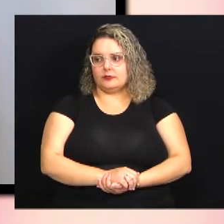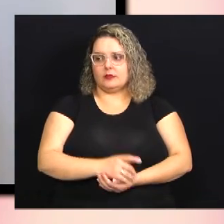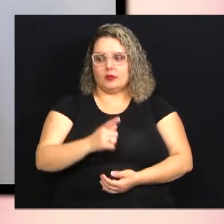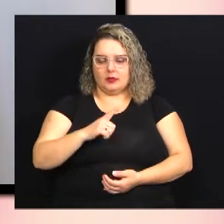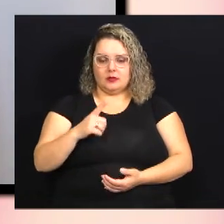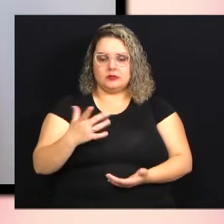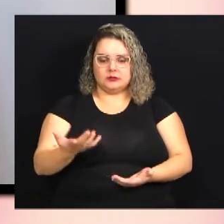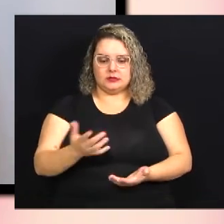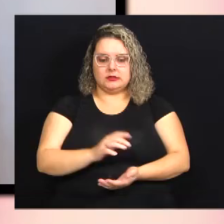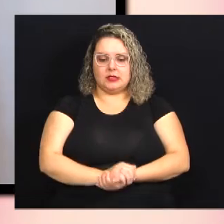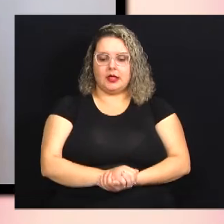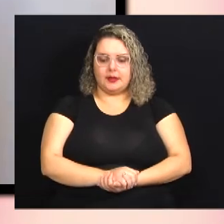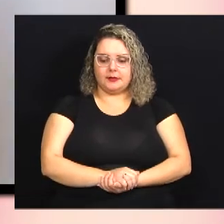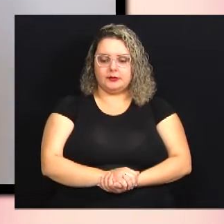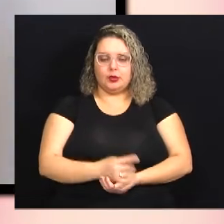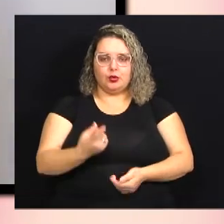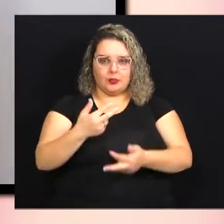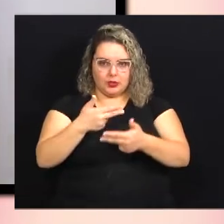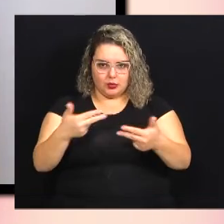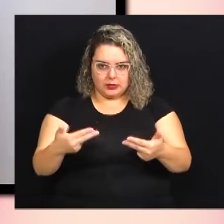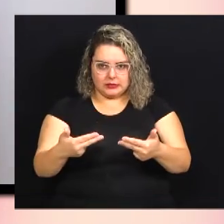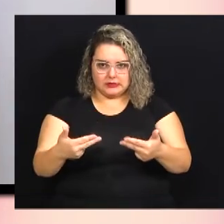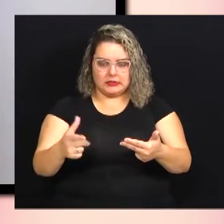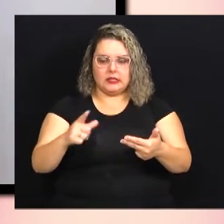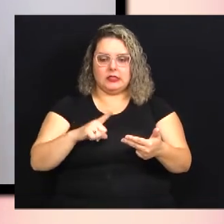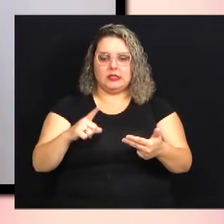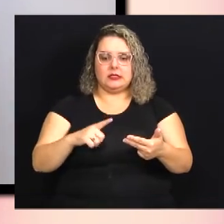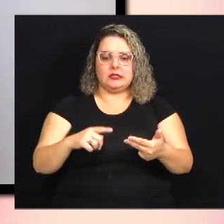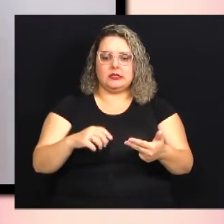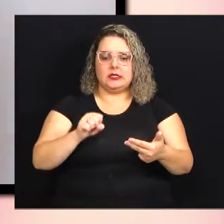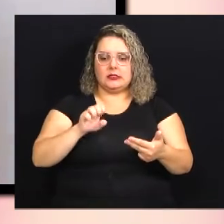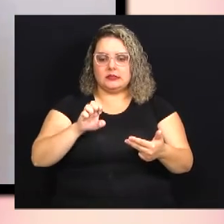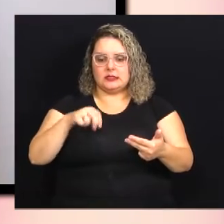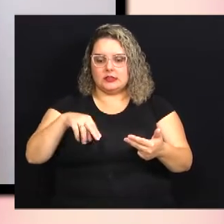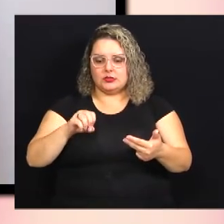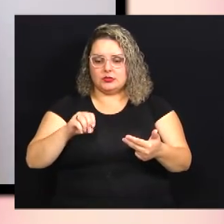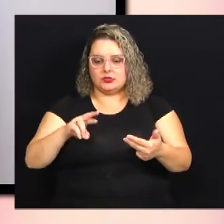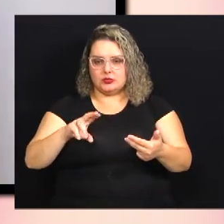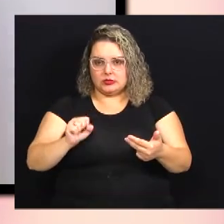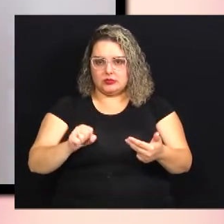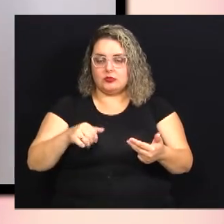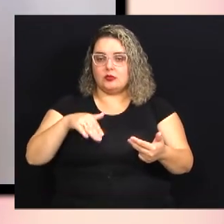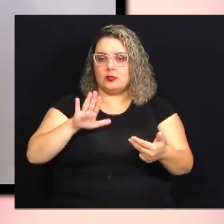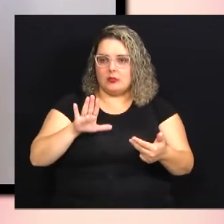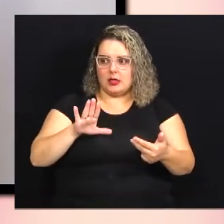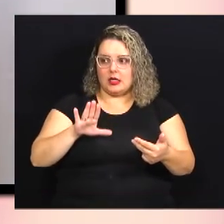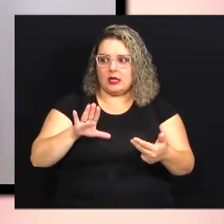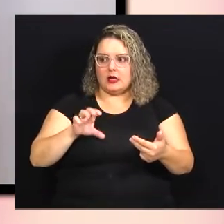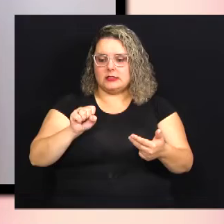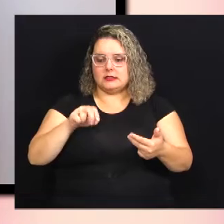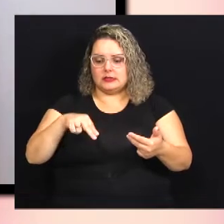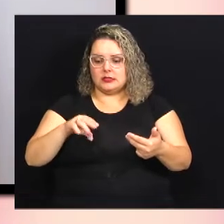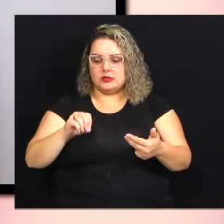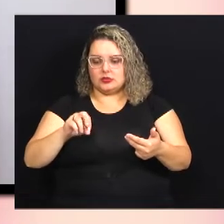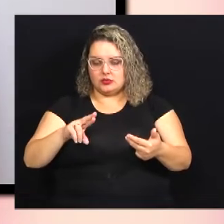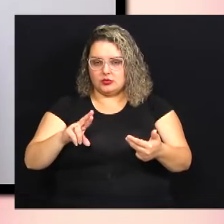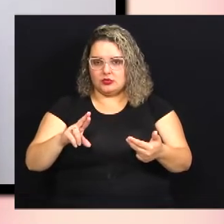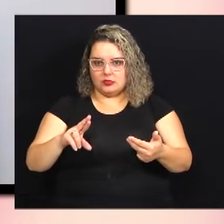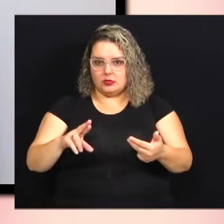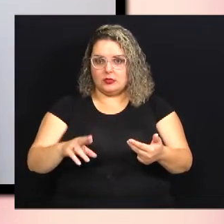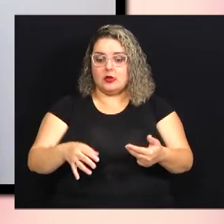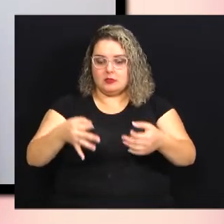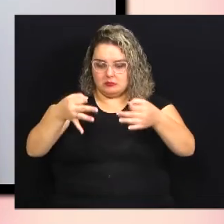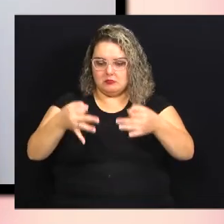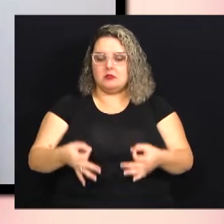um instrumento que tem uma quantidade de sensores. Quanto mais sensores um instrumento tem, mais ele